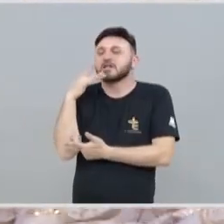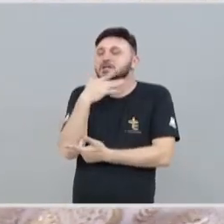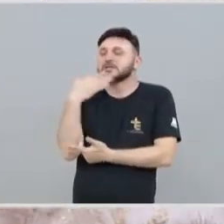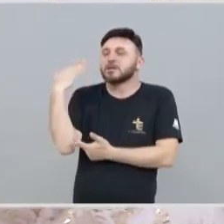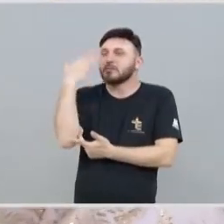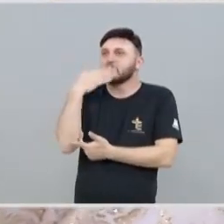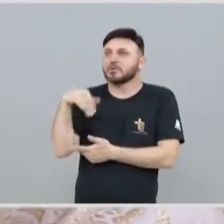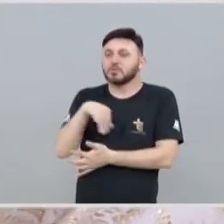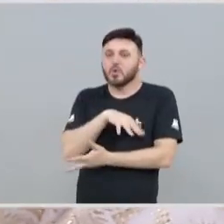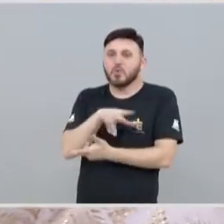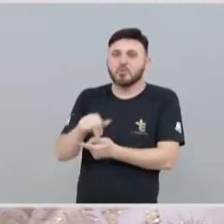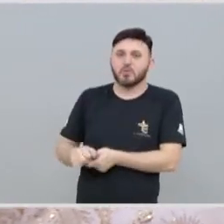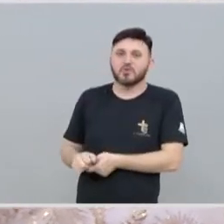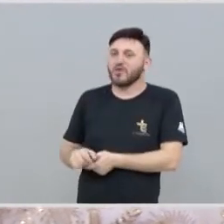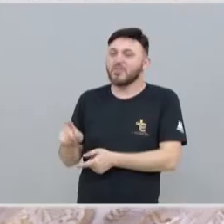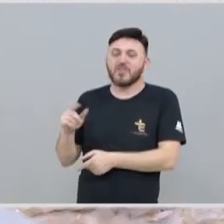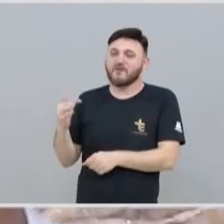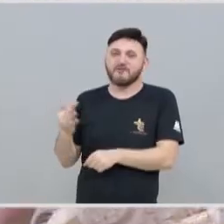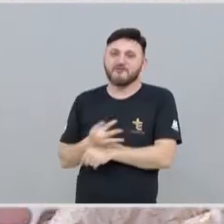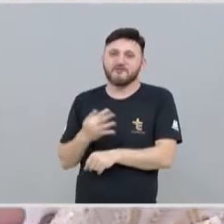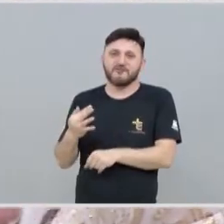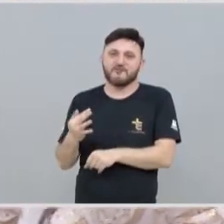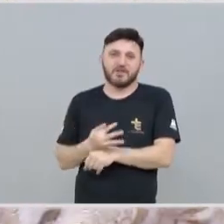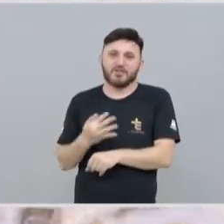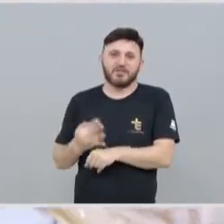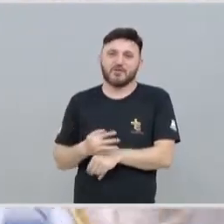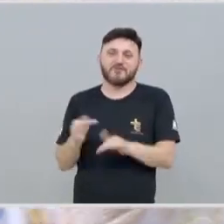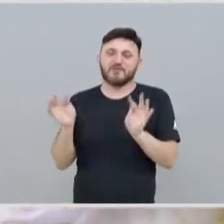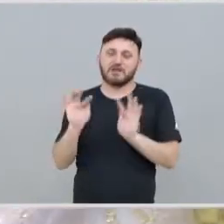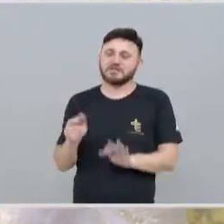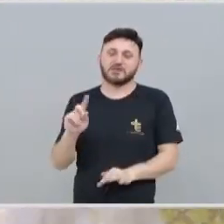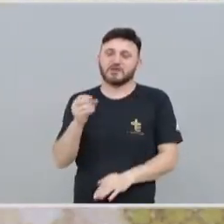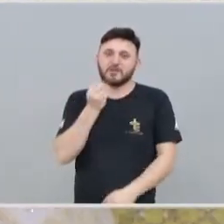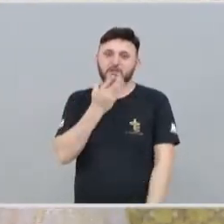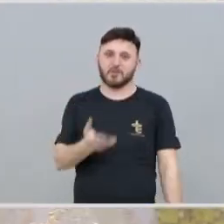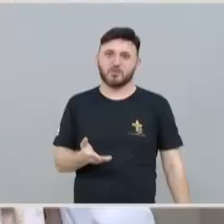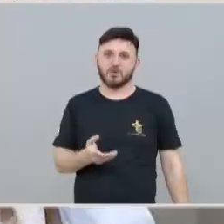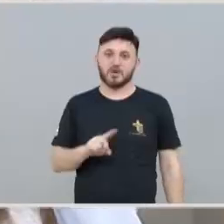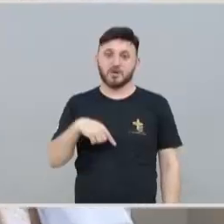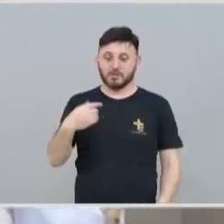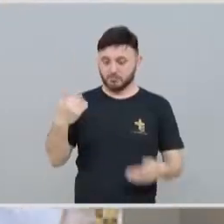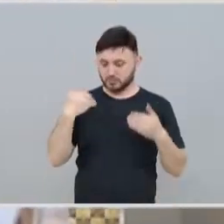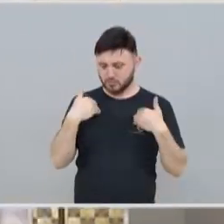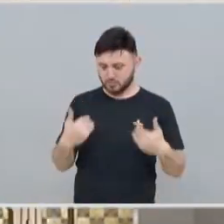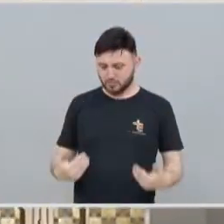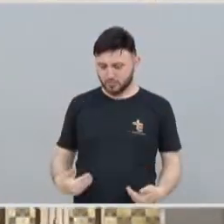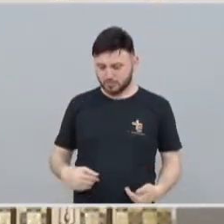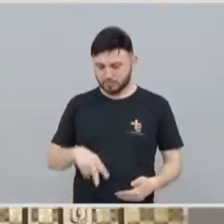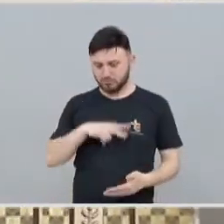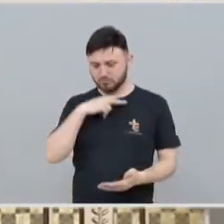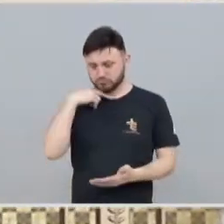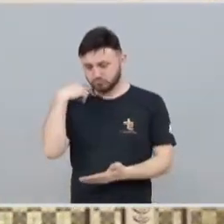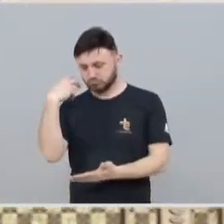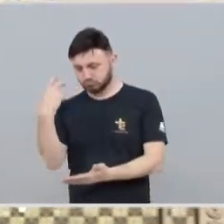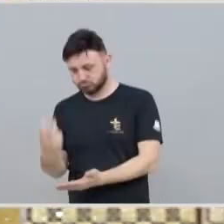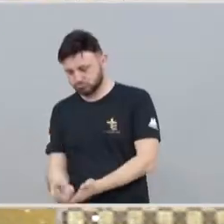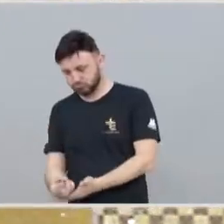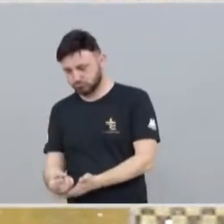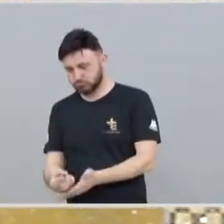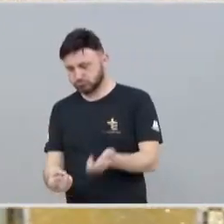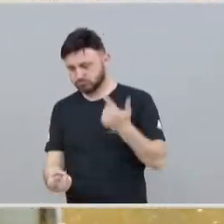não se contentou e depois quando passar esse corpo terreno ea nós voltarmos a